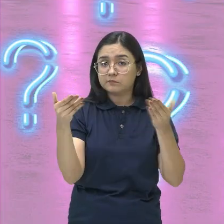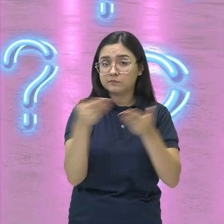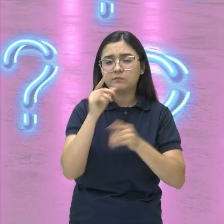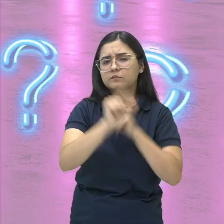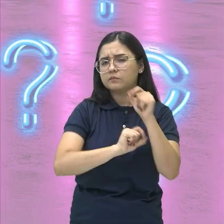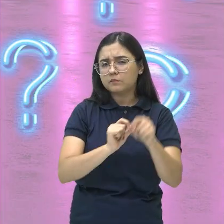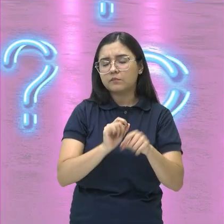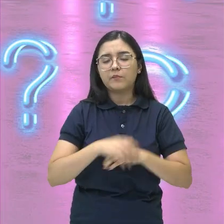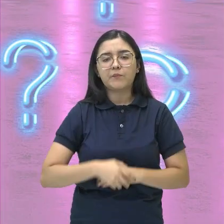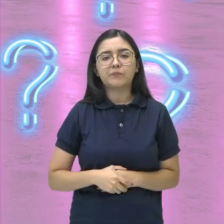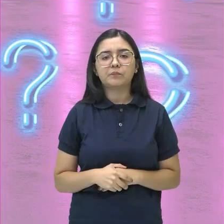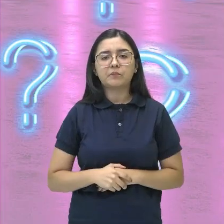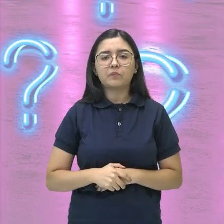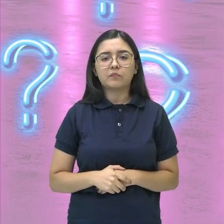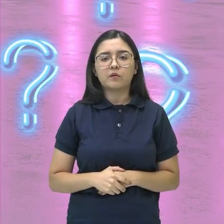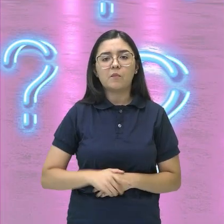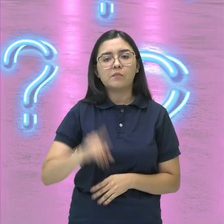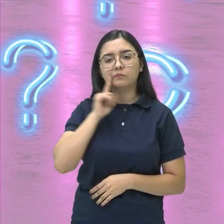essa aqui,